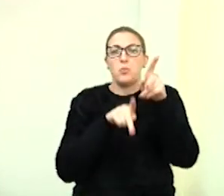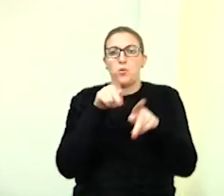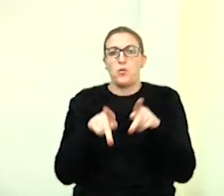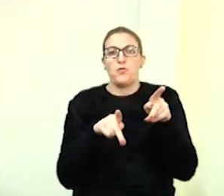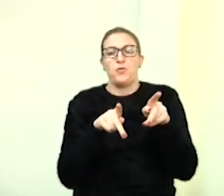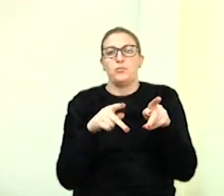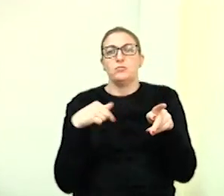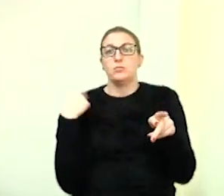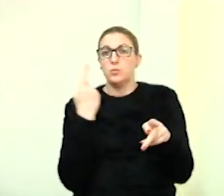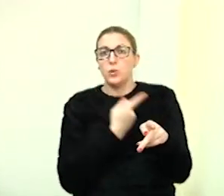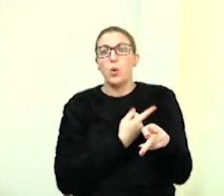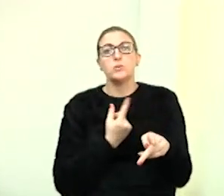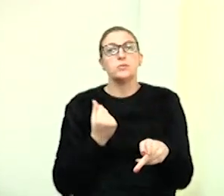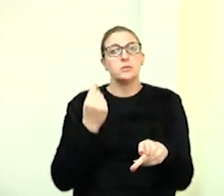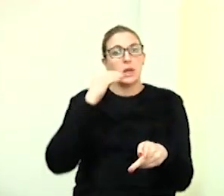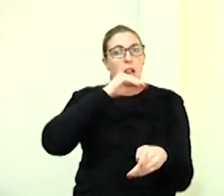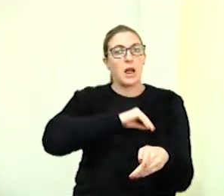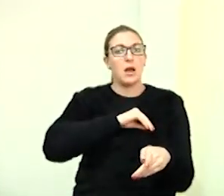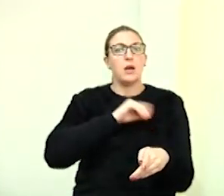do povo.